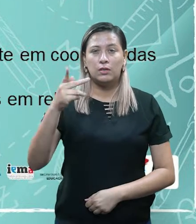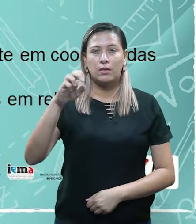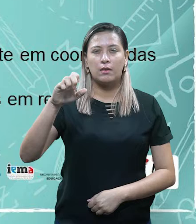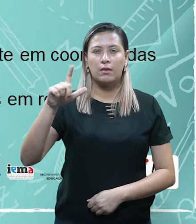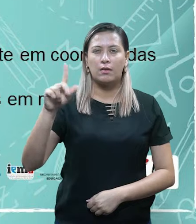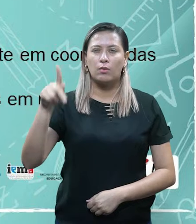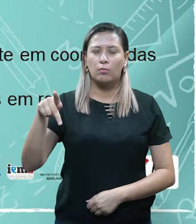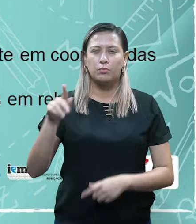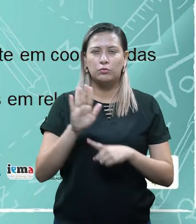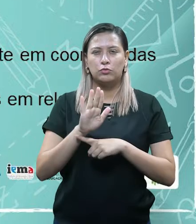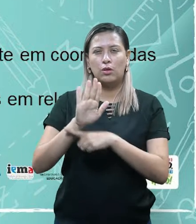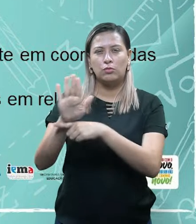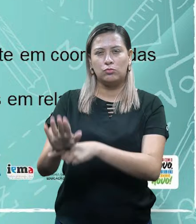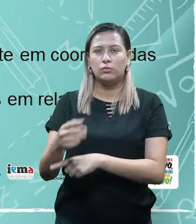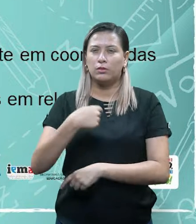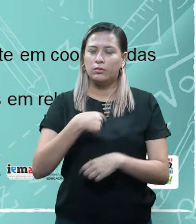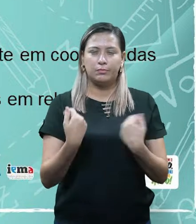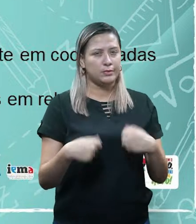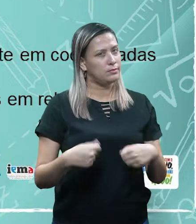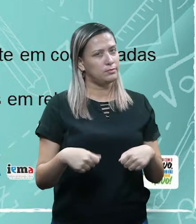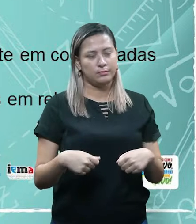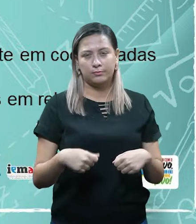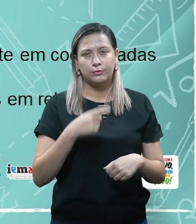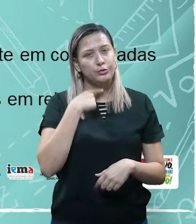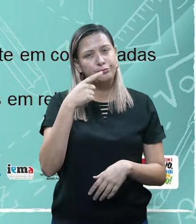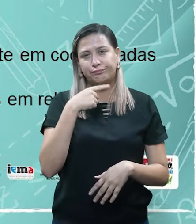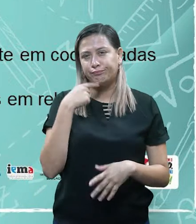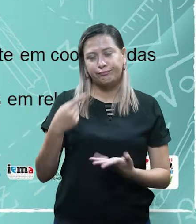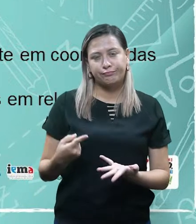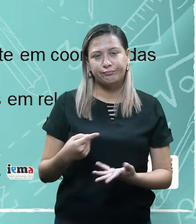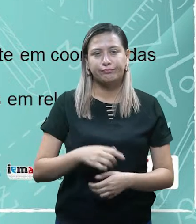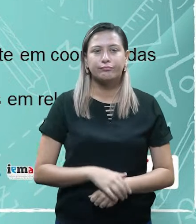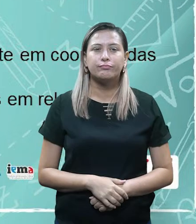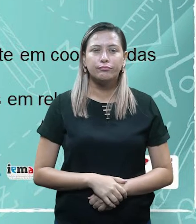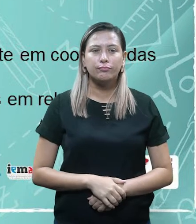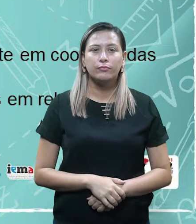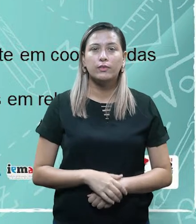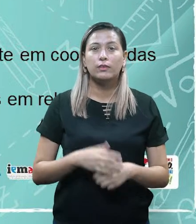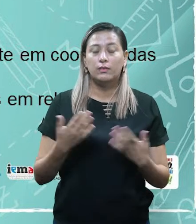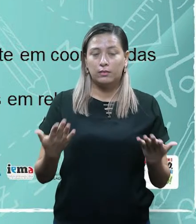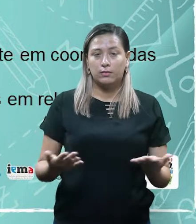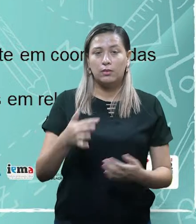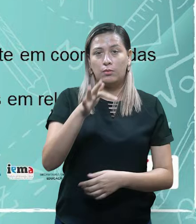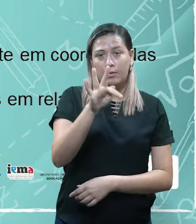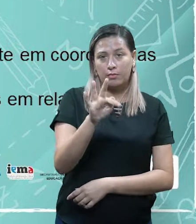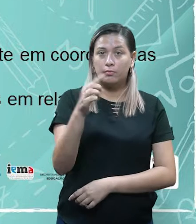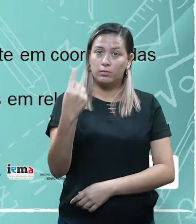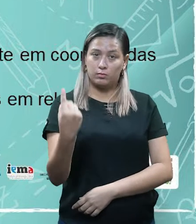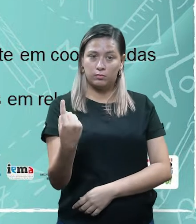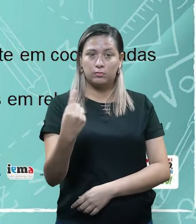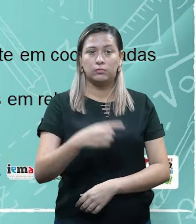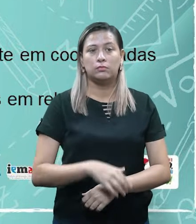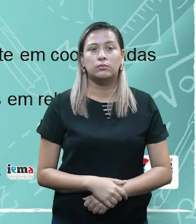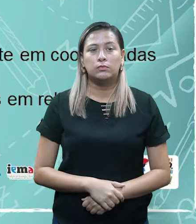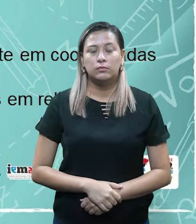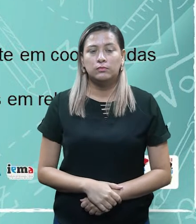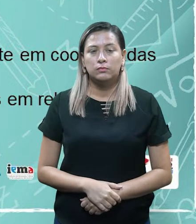ajuda que eu preciso, tá? Então, juntamente com a tecla F1, você vai ter que